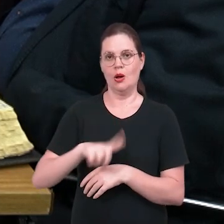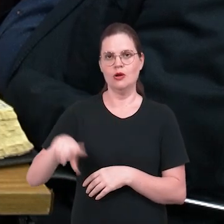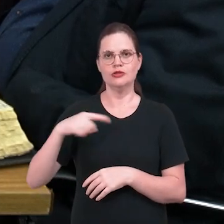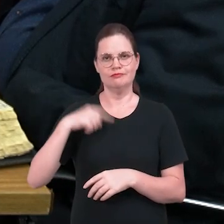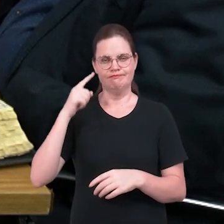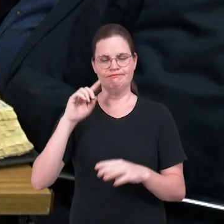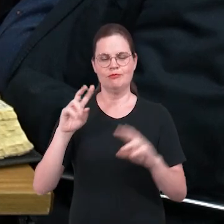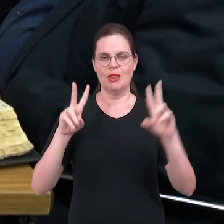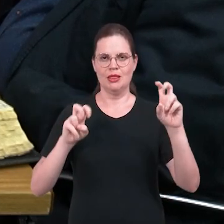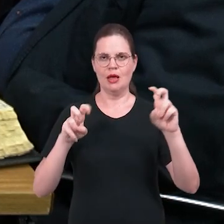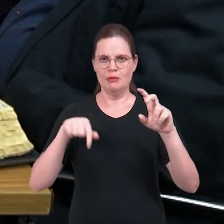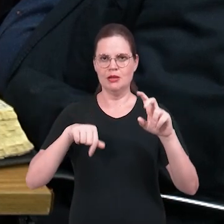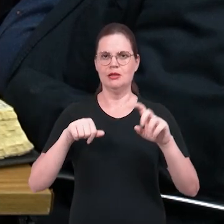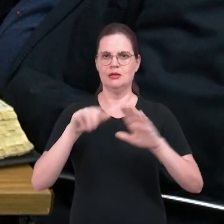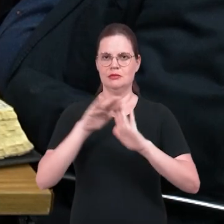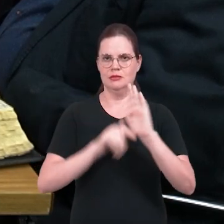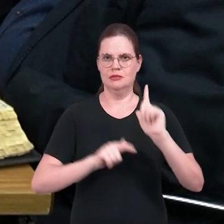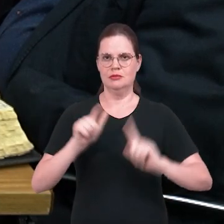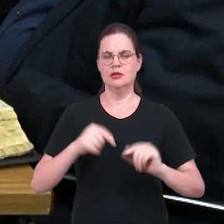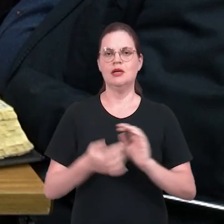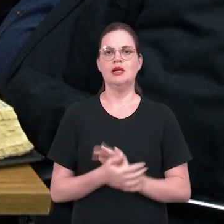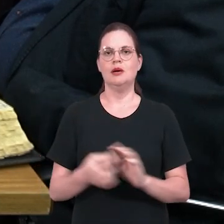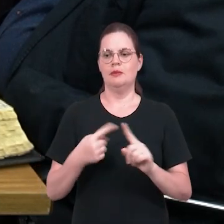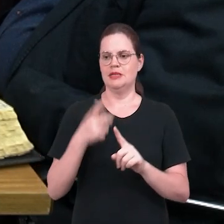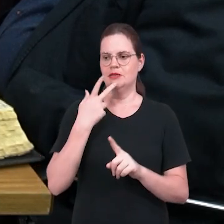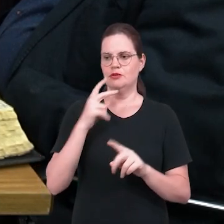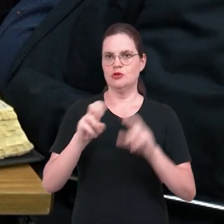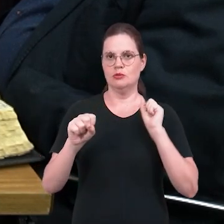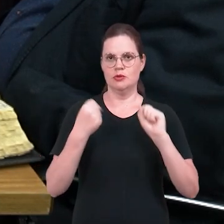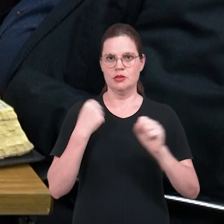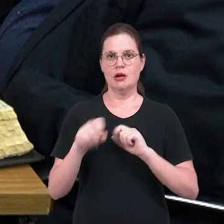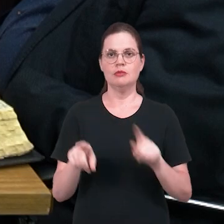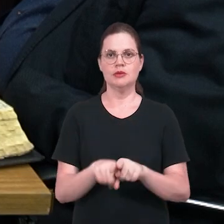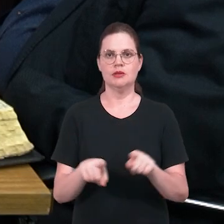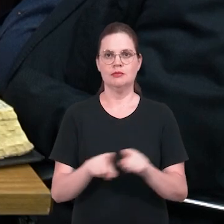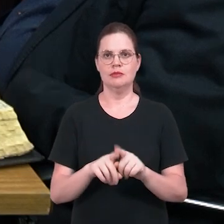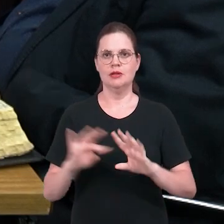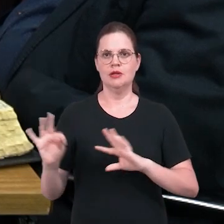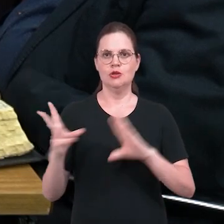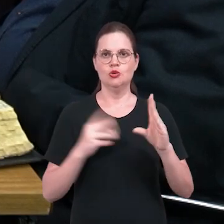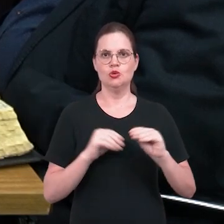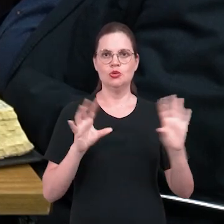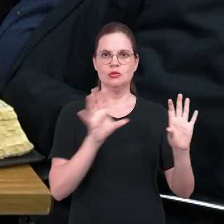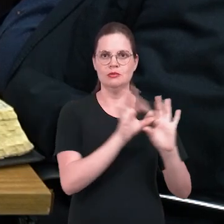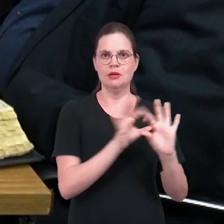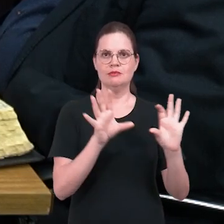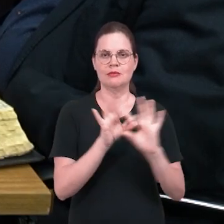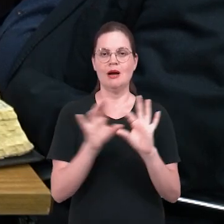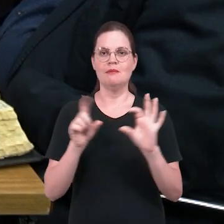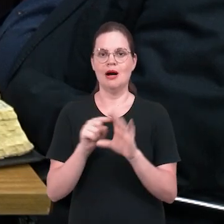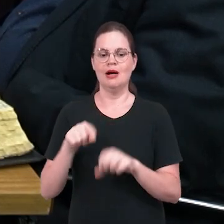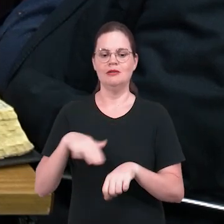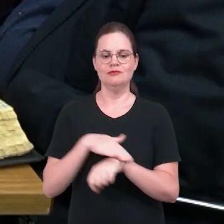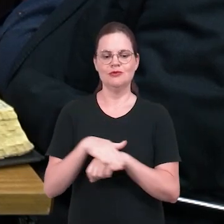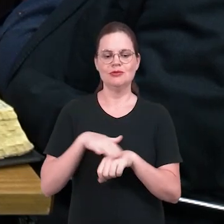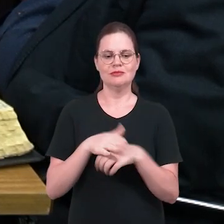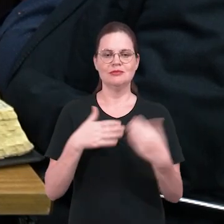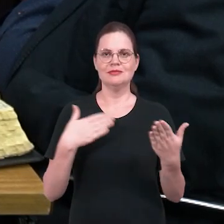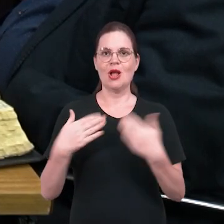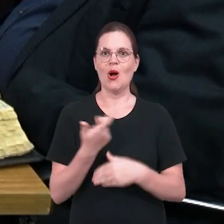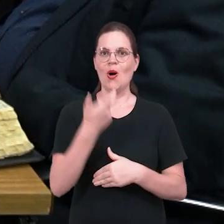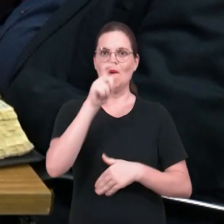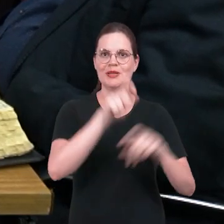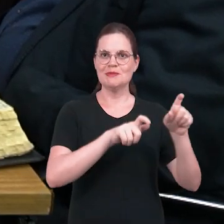ligado. Falou sobre Salmo, né? Que o Salmo que você viu, porque a gente quando vai conversar, a vontade que dá é a gente ir falando sobre